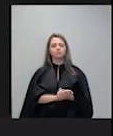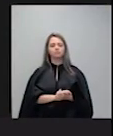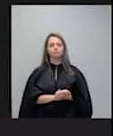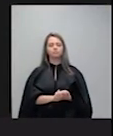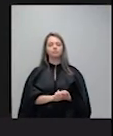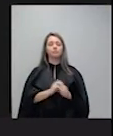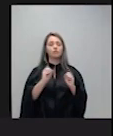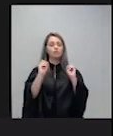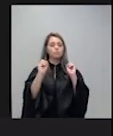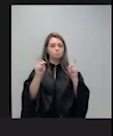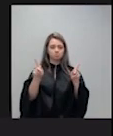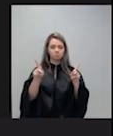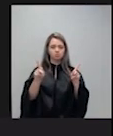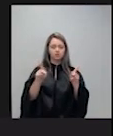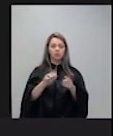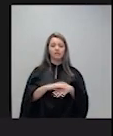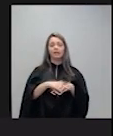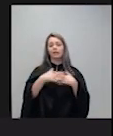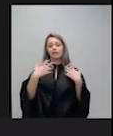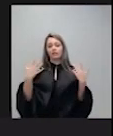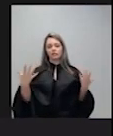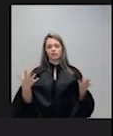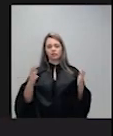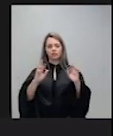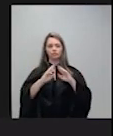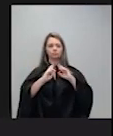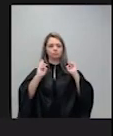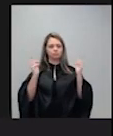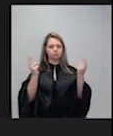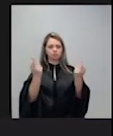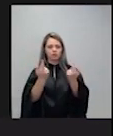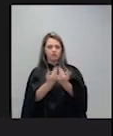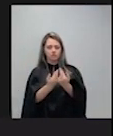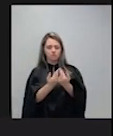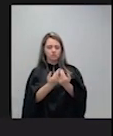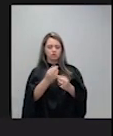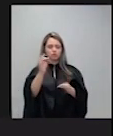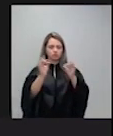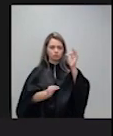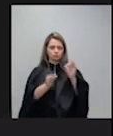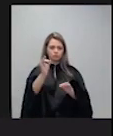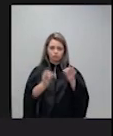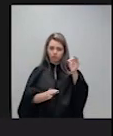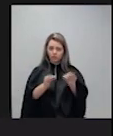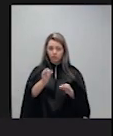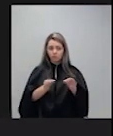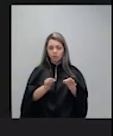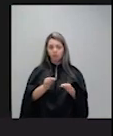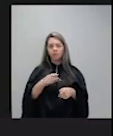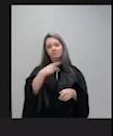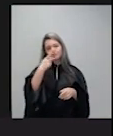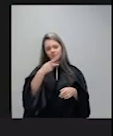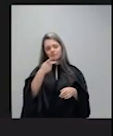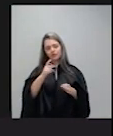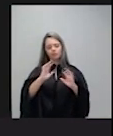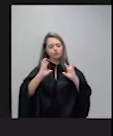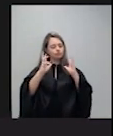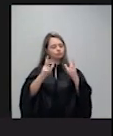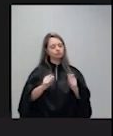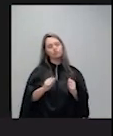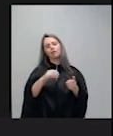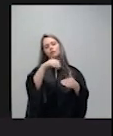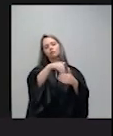por isso o ministro concluiu que a indenização por danos morais deve observar o princípio da